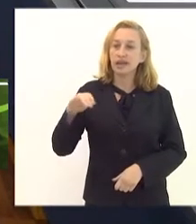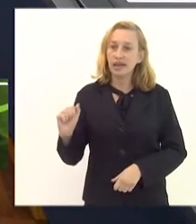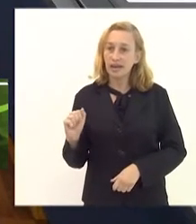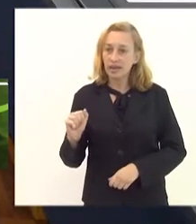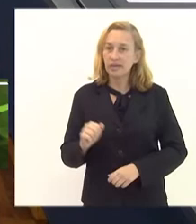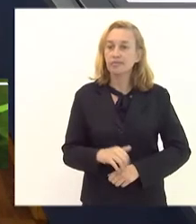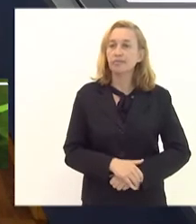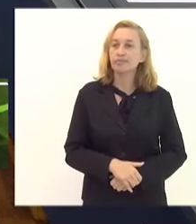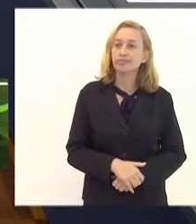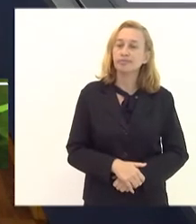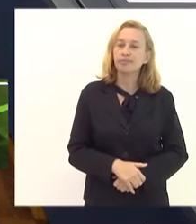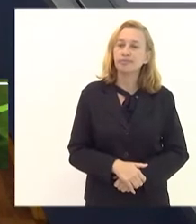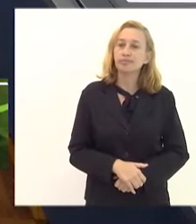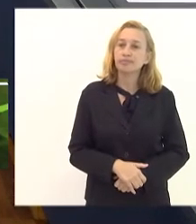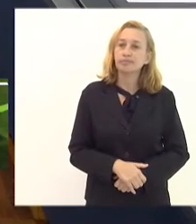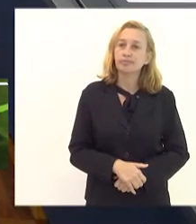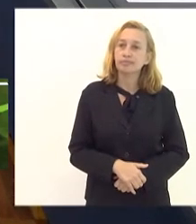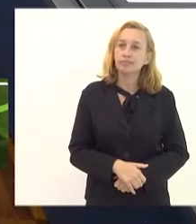O INEA,